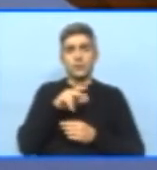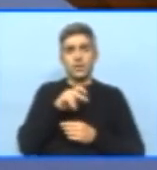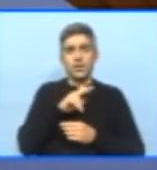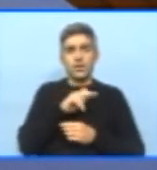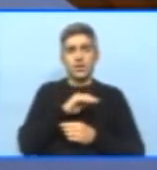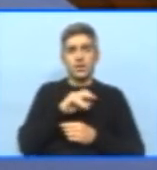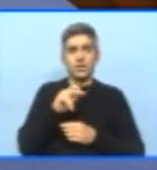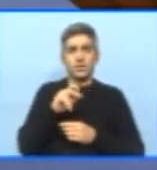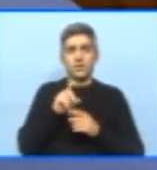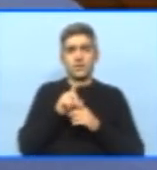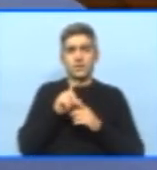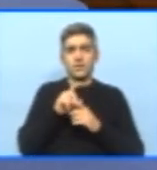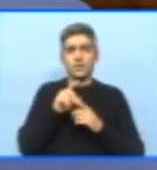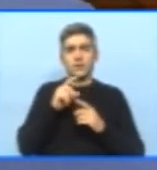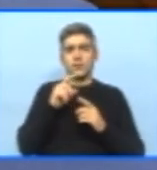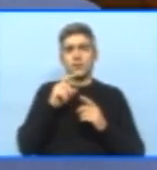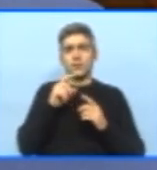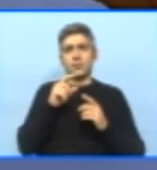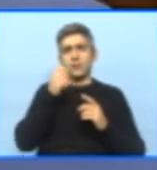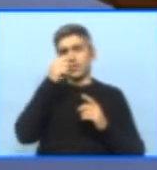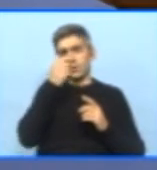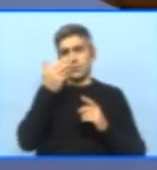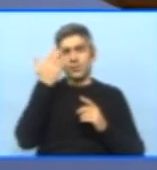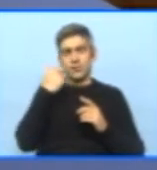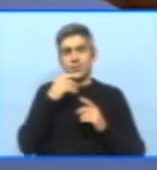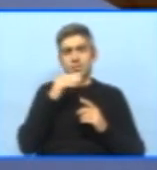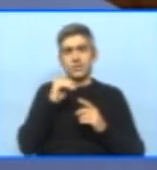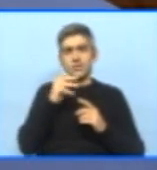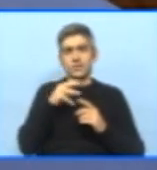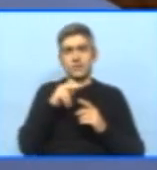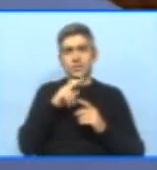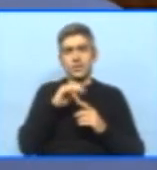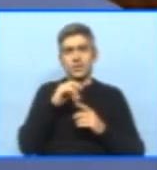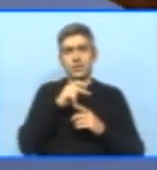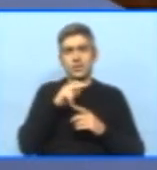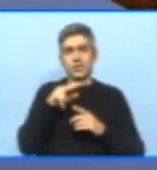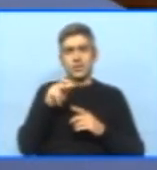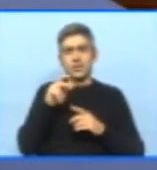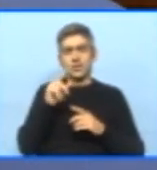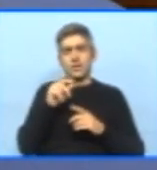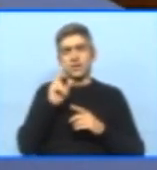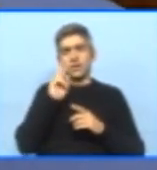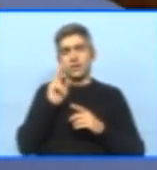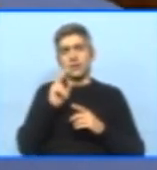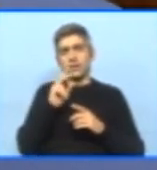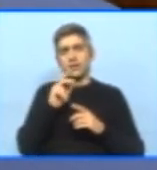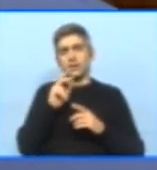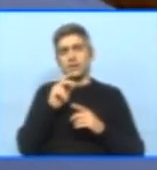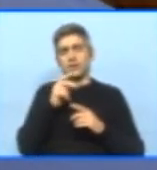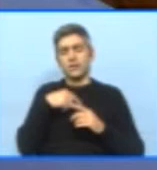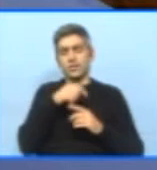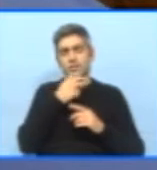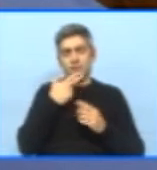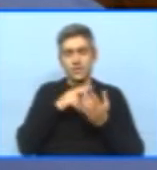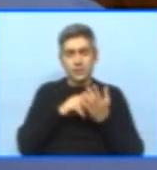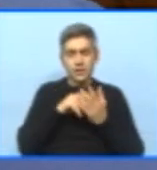com o texto do domingo passado com a Samaritana, esta capacidade de olharmos para a nossa verdade, a verdade de nós mesmos